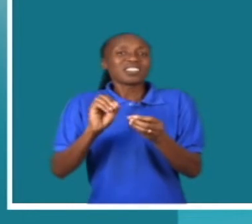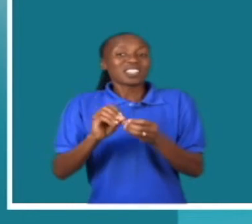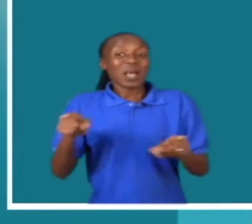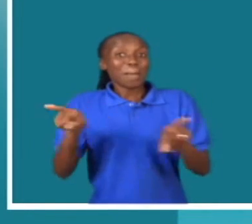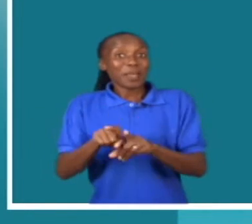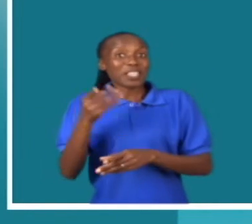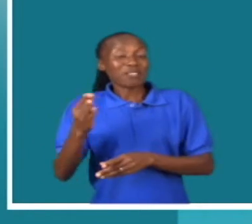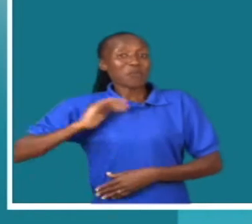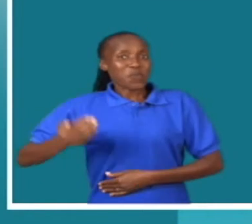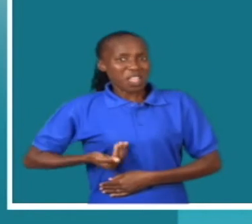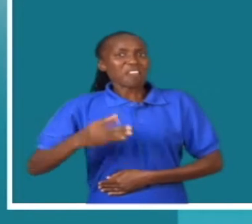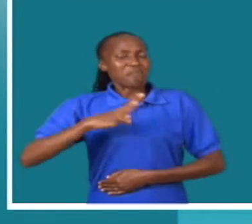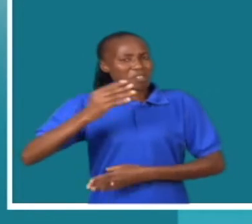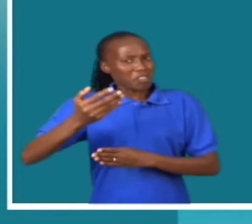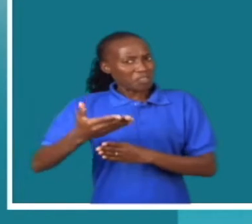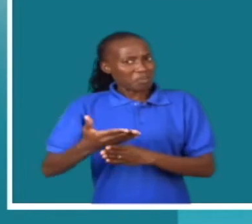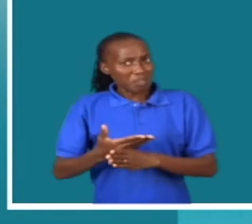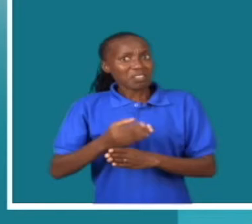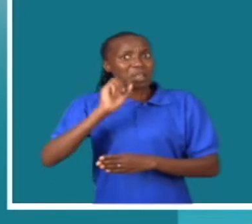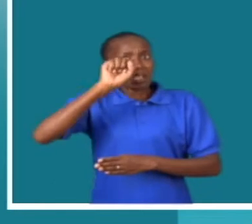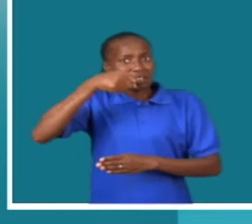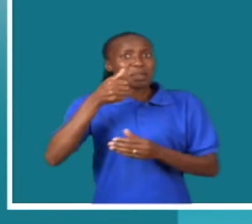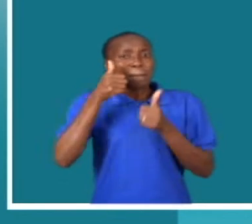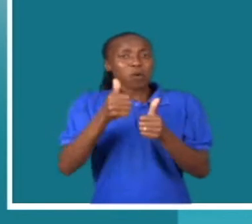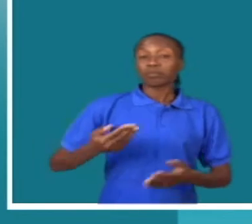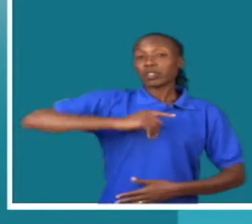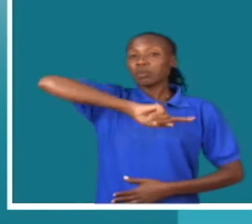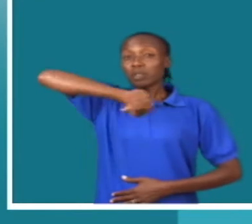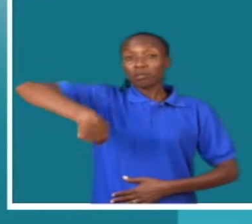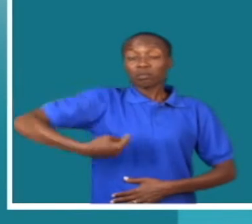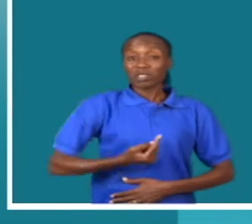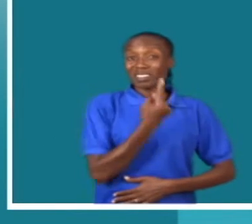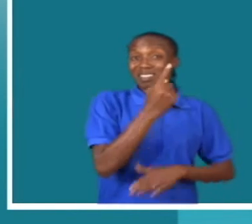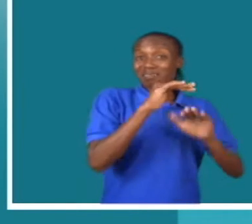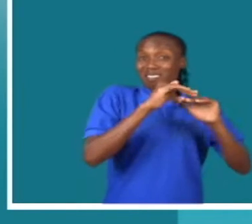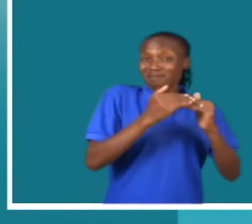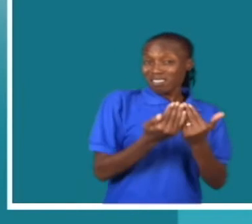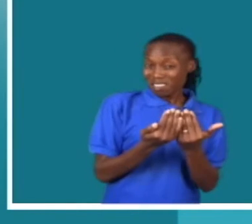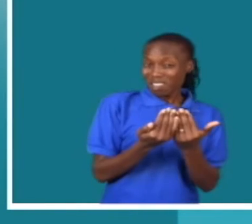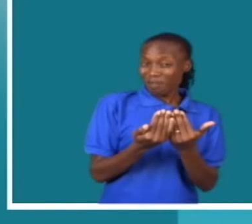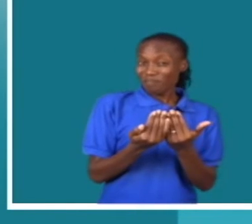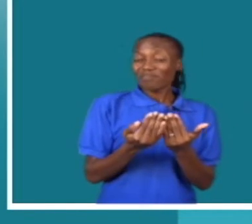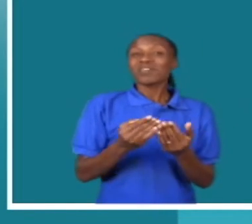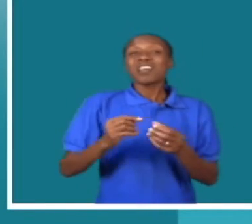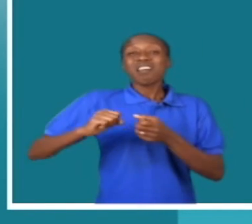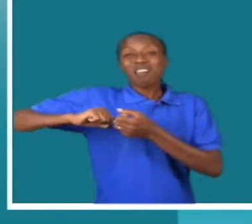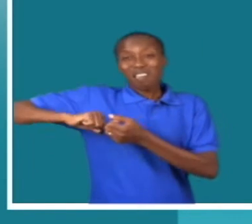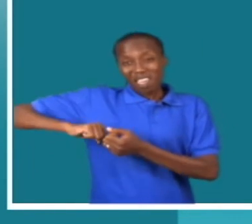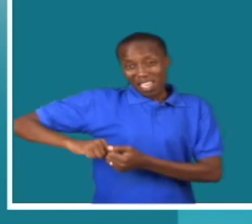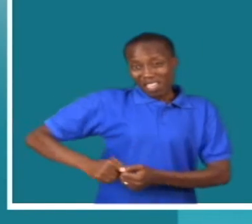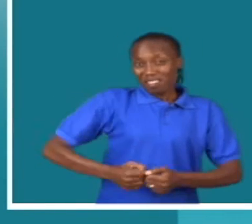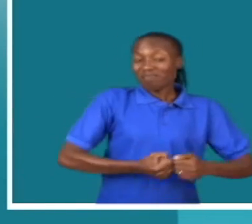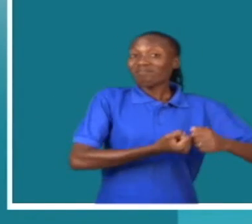têm potencialidades que não são aproveitadas. Para nós, cada dia é um desafio.